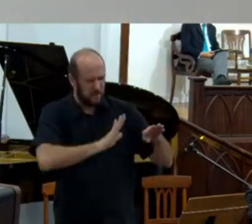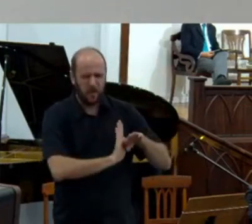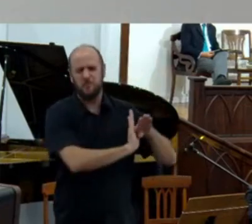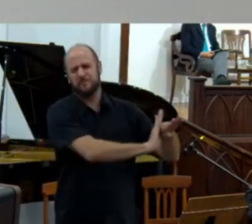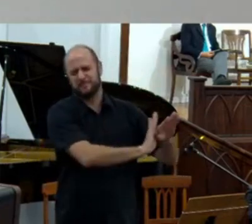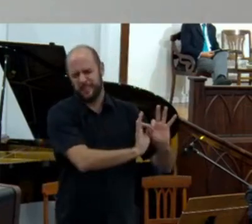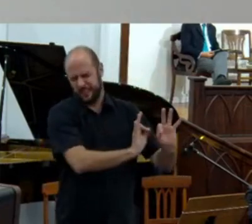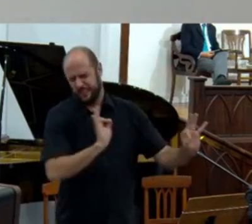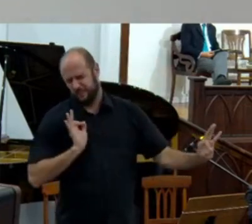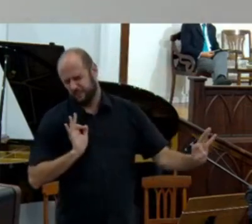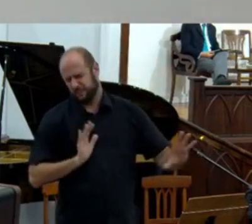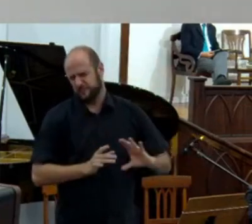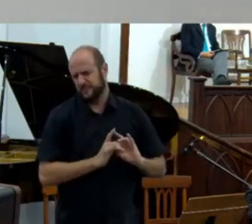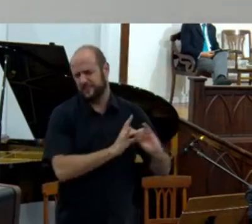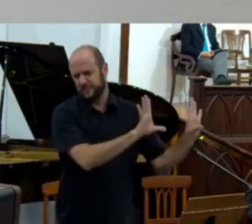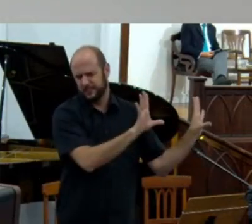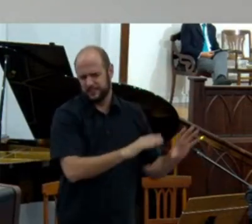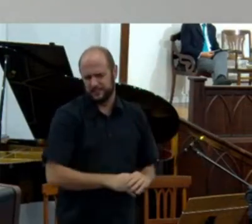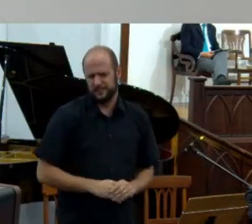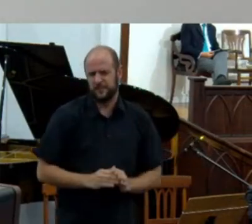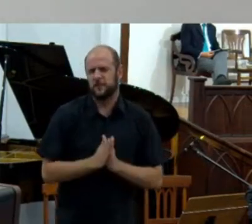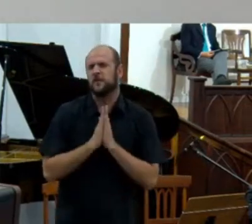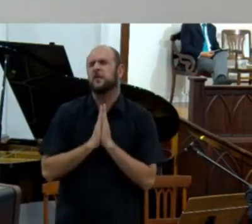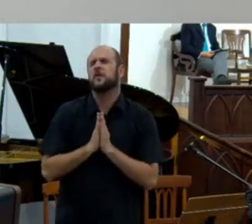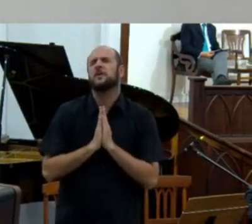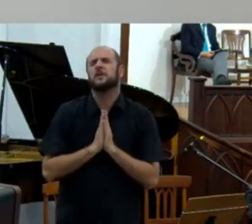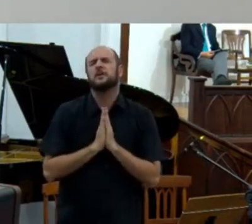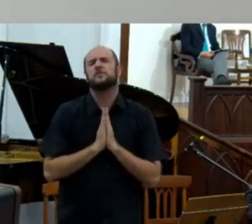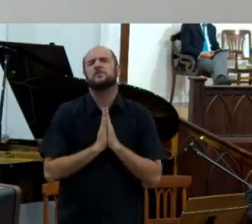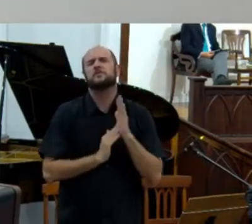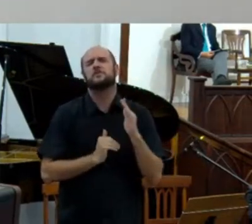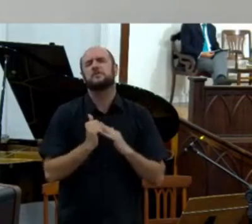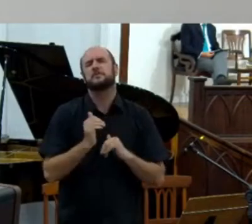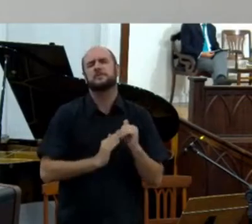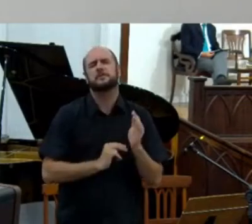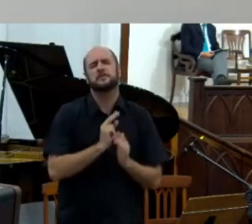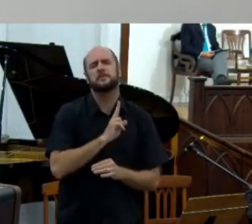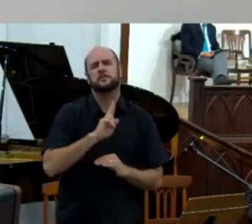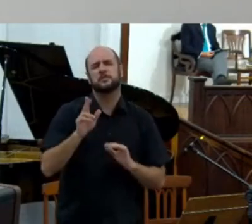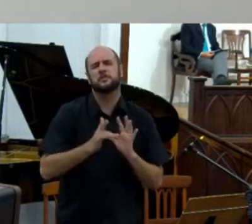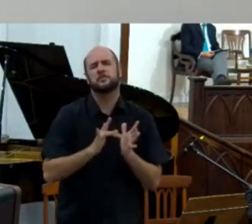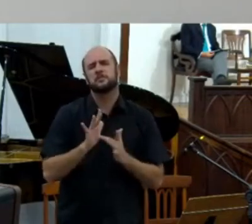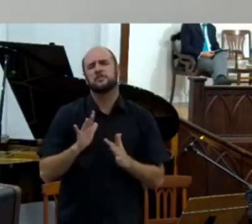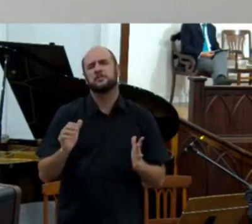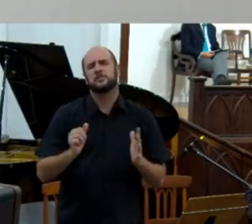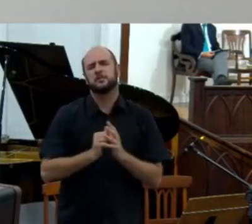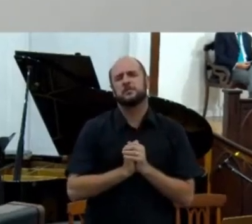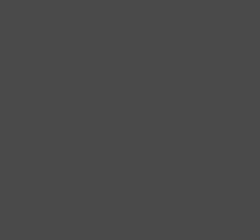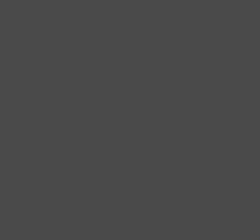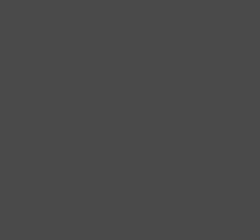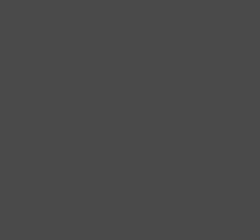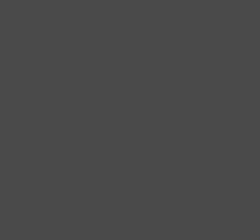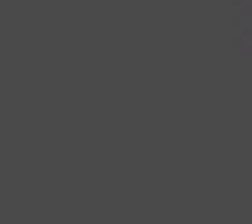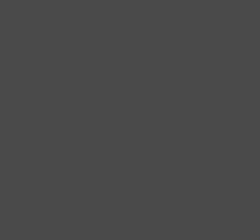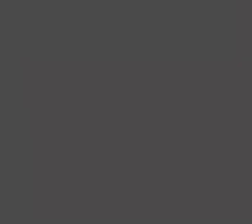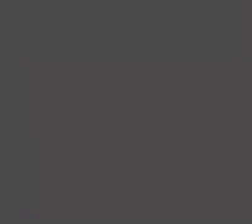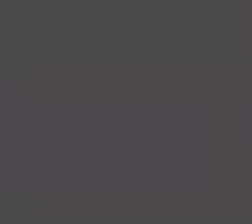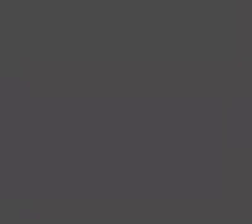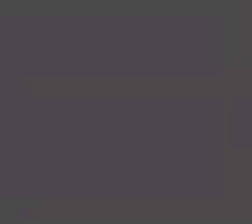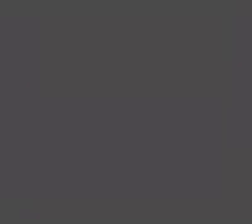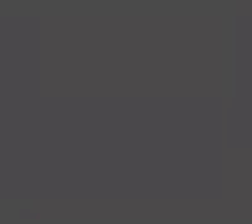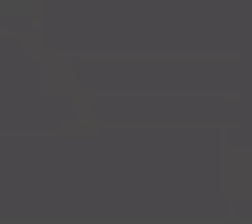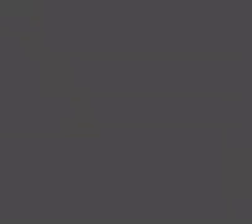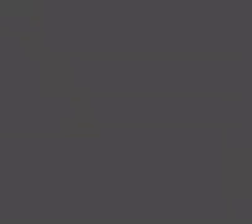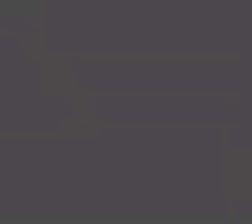e assim abandonemos. Essa é a nossa oração que fazemos. No nome santo de Jesus Cristo. Amém. Muito obrigado por